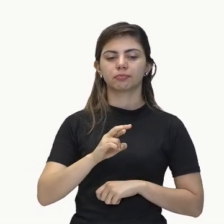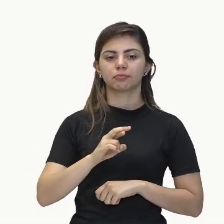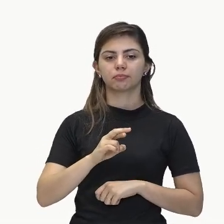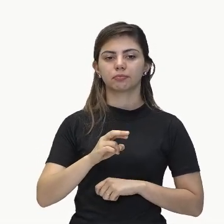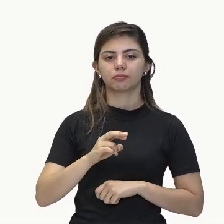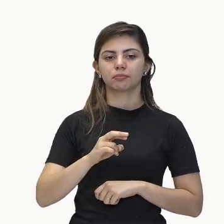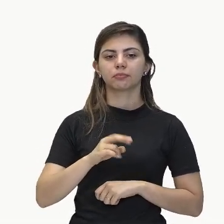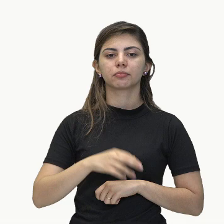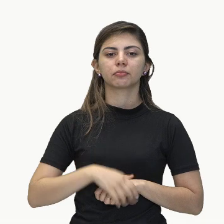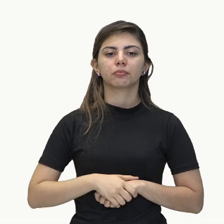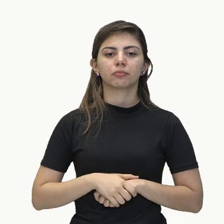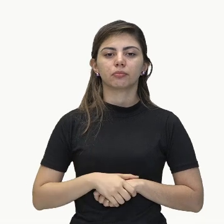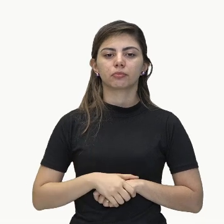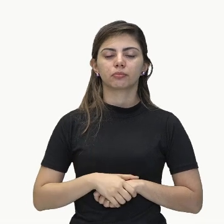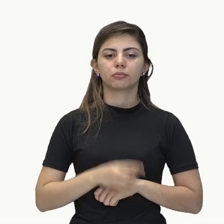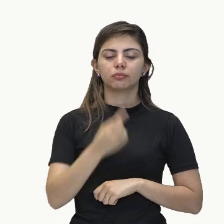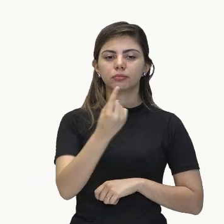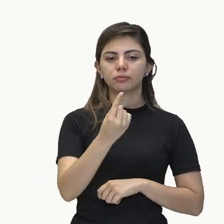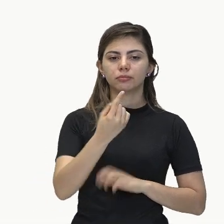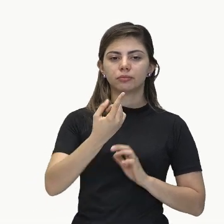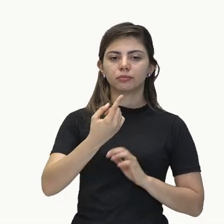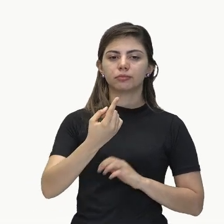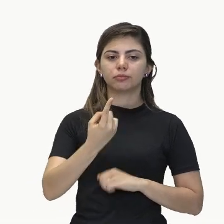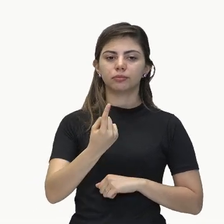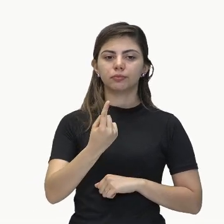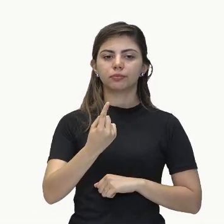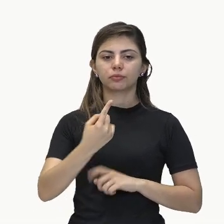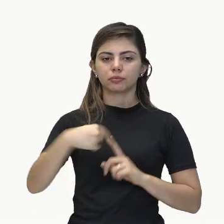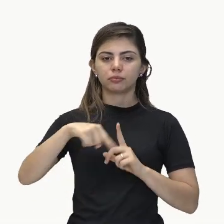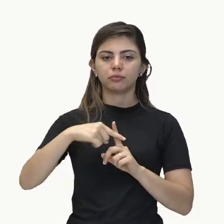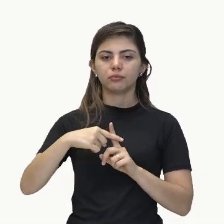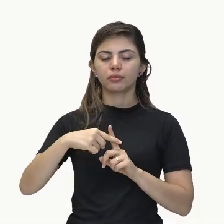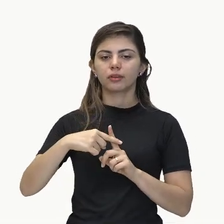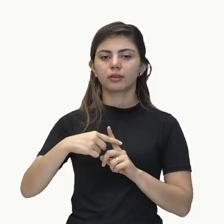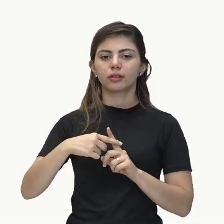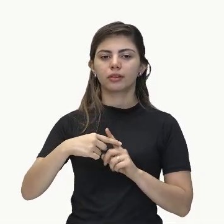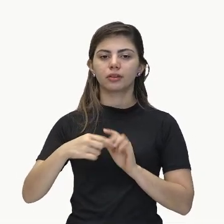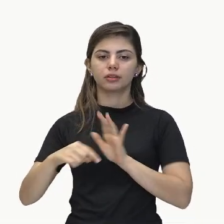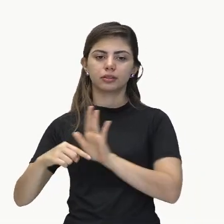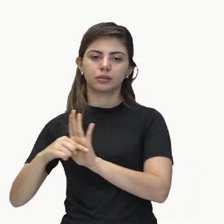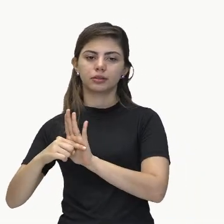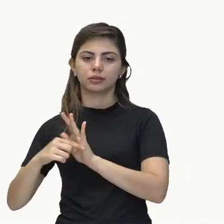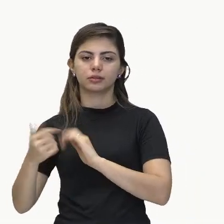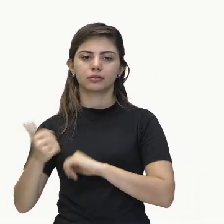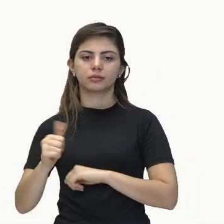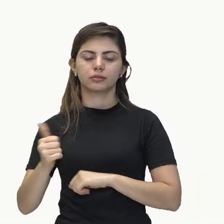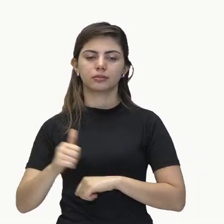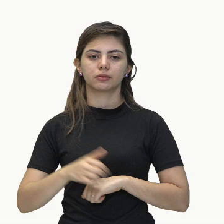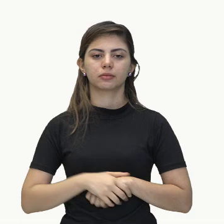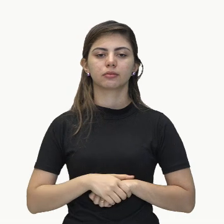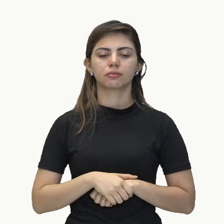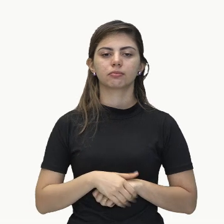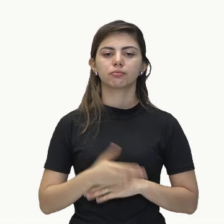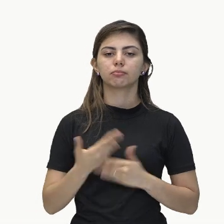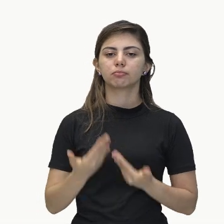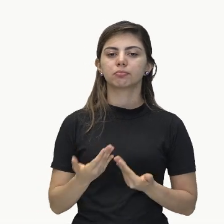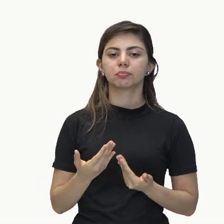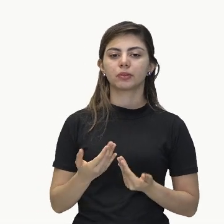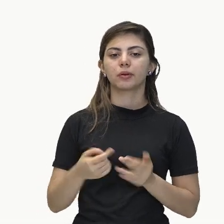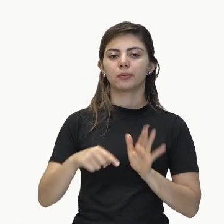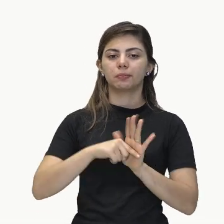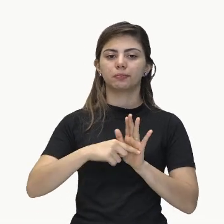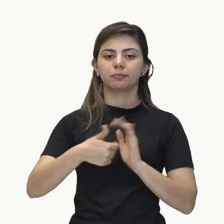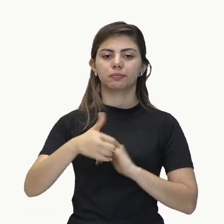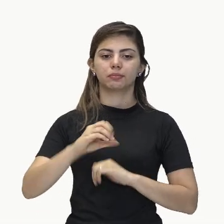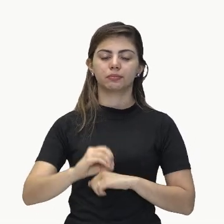1 com mais, menos 11, então eu tenho R$1 e estou devendo 11, eu pago, mas ainda fico